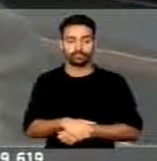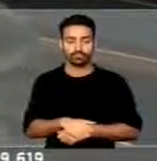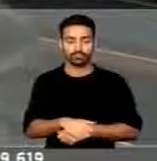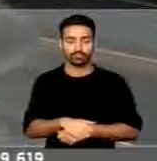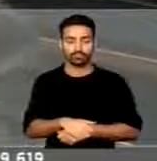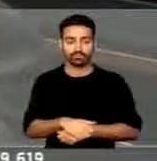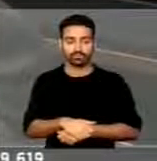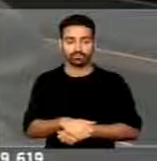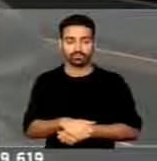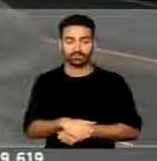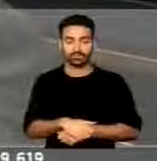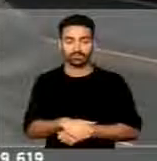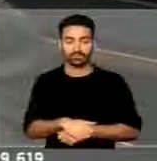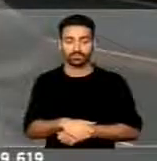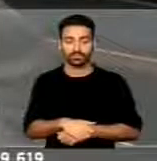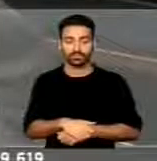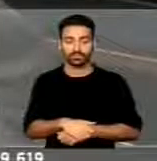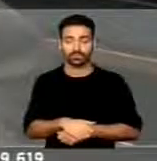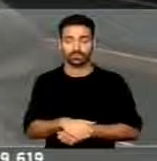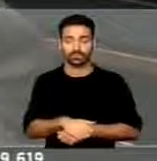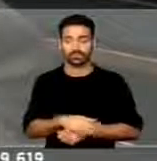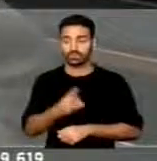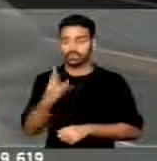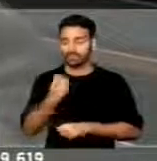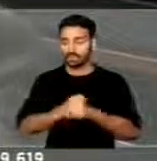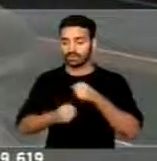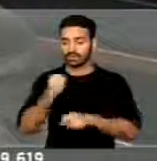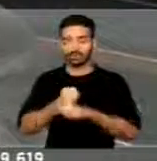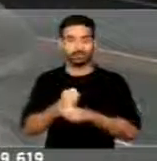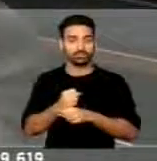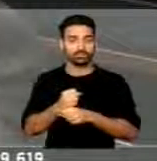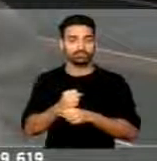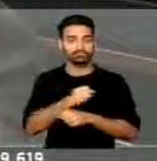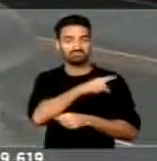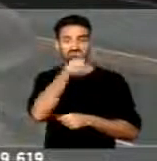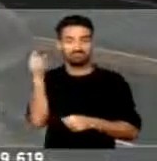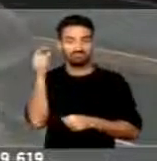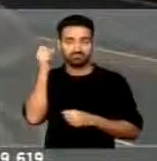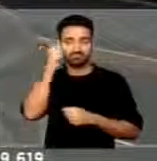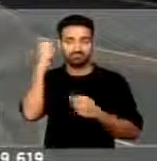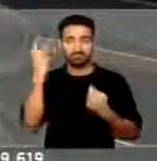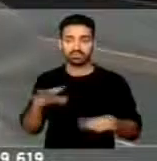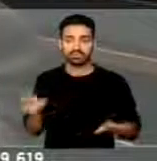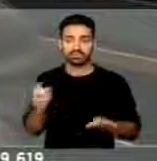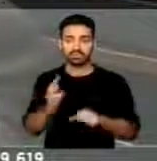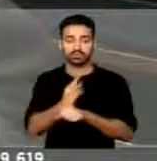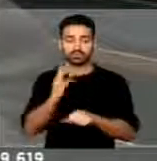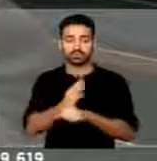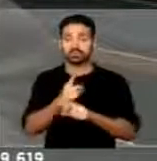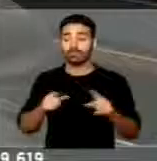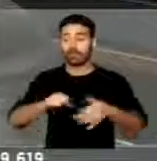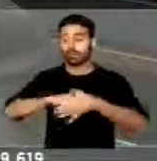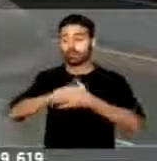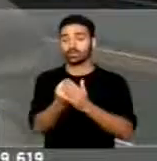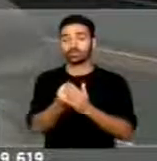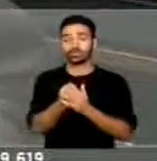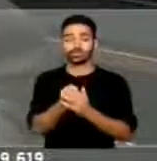Se vivia sem WhatsApp até três anos antes, né? De repente, porque bloqueou dois dias, ninguém consegue